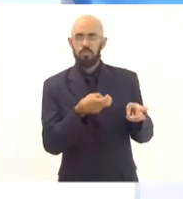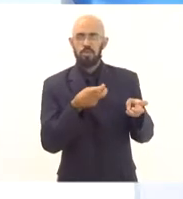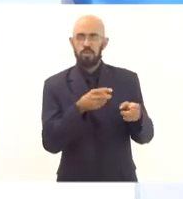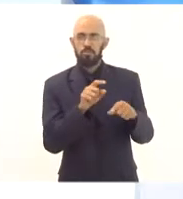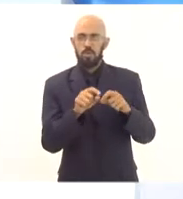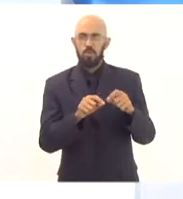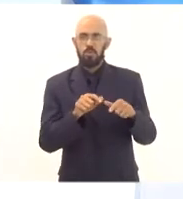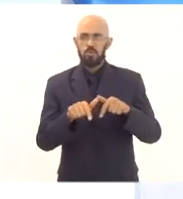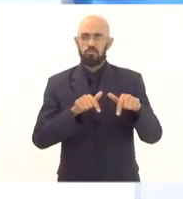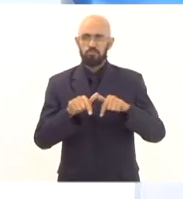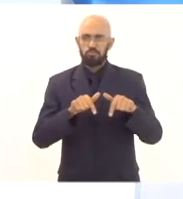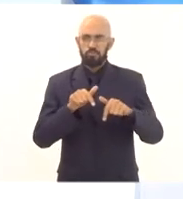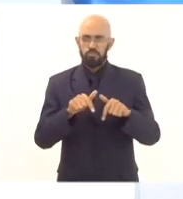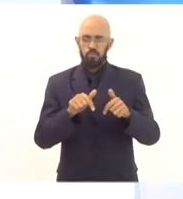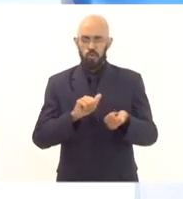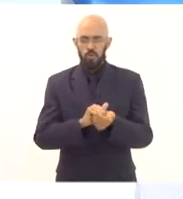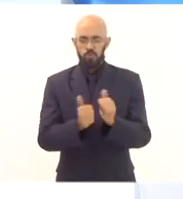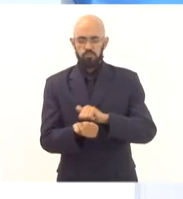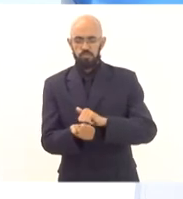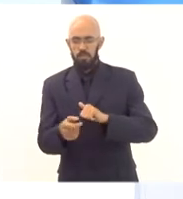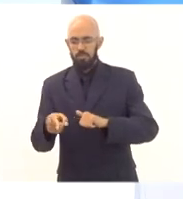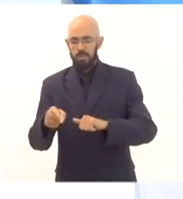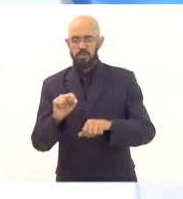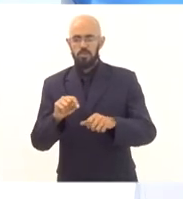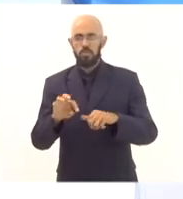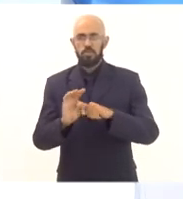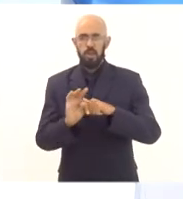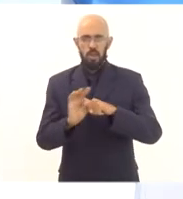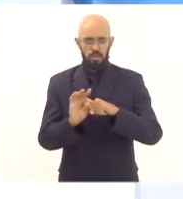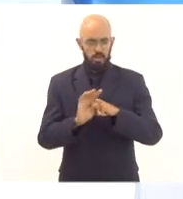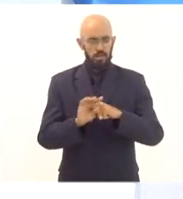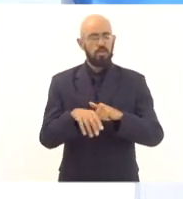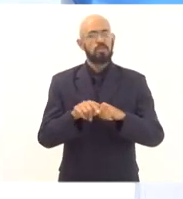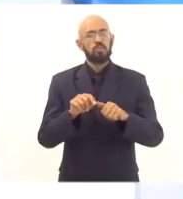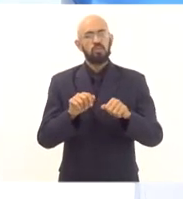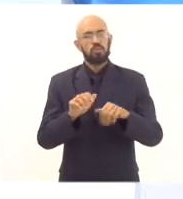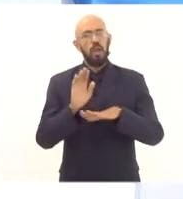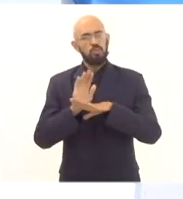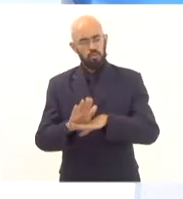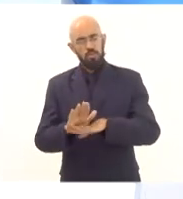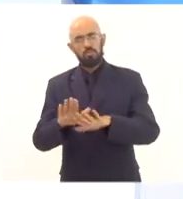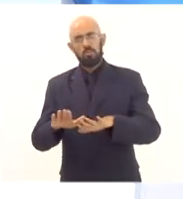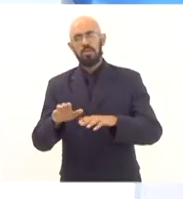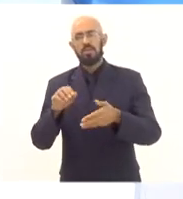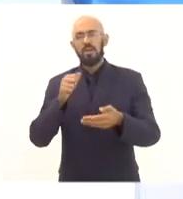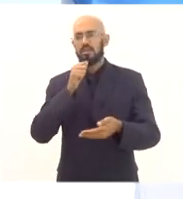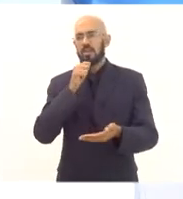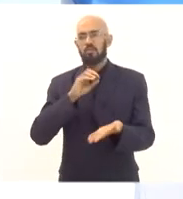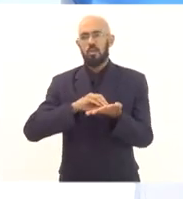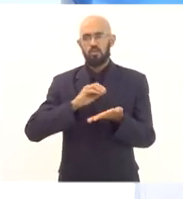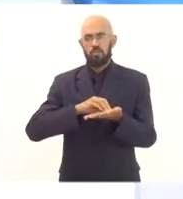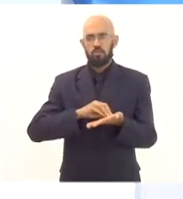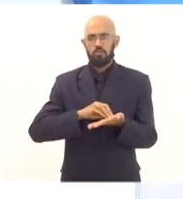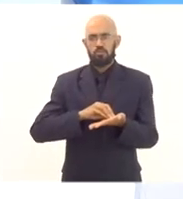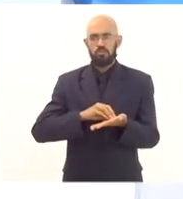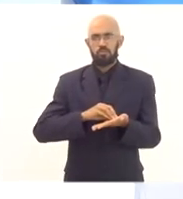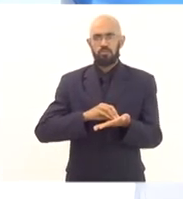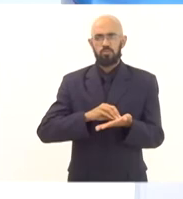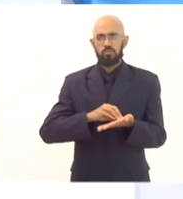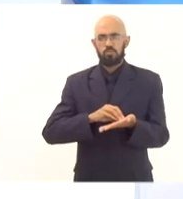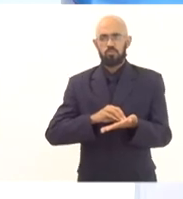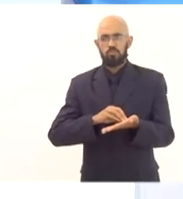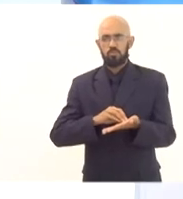nesses termos de cooperação técnica saíres tem ajudado bastante mas ainda a gente está um pouco a quem é